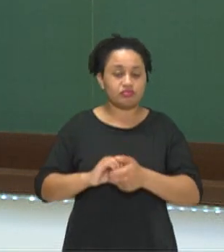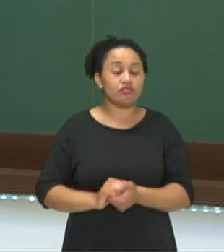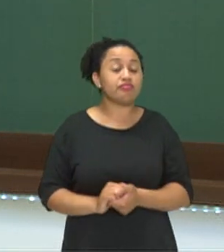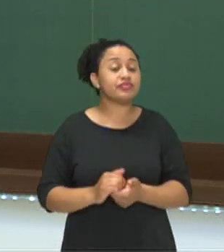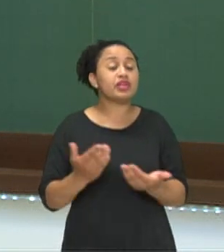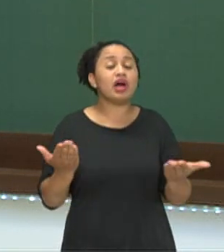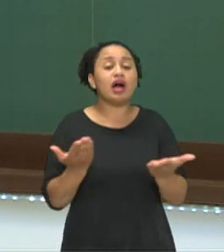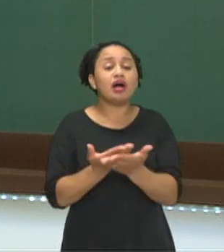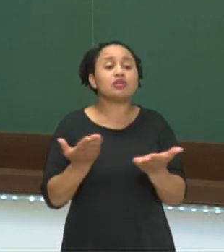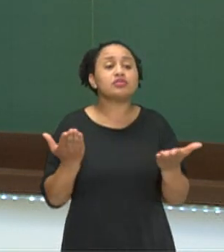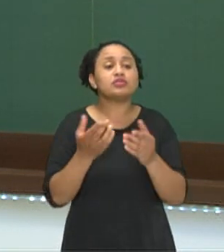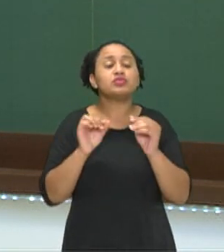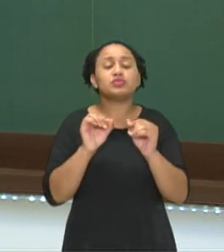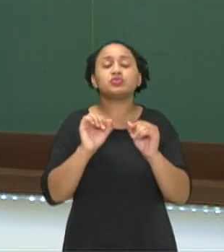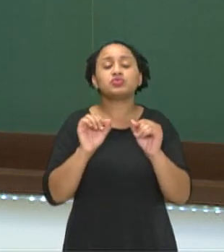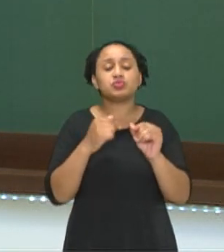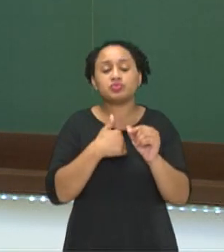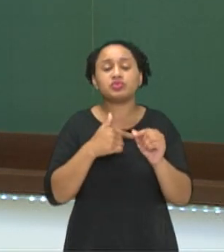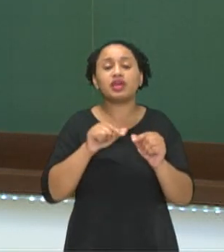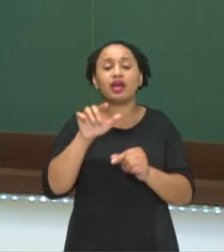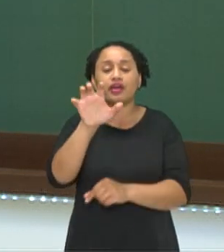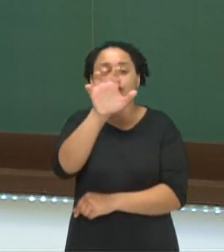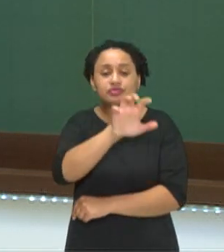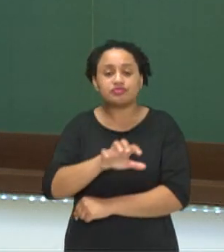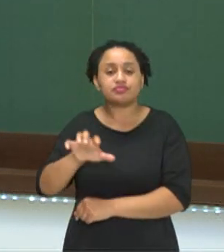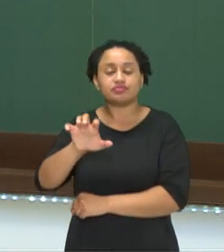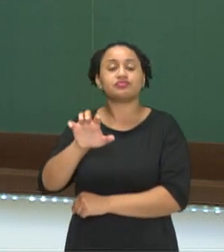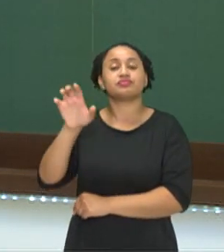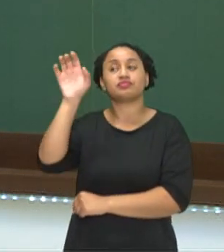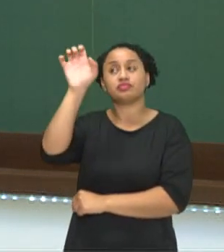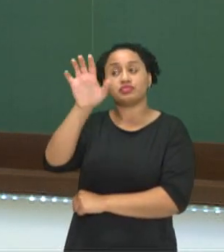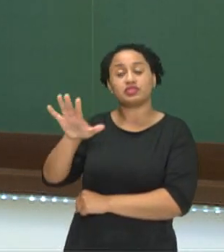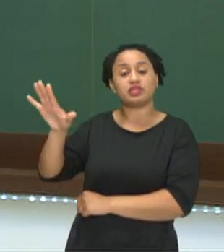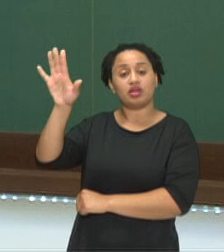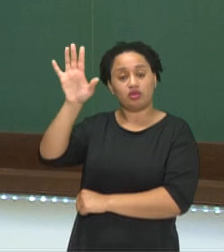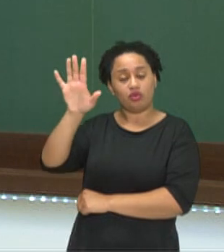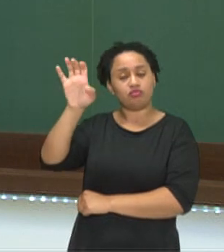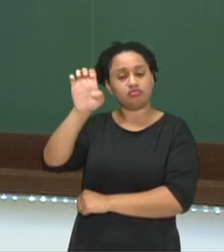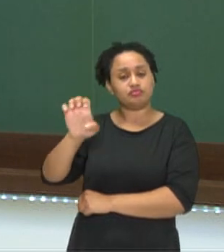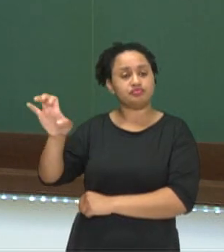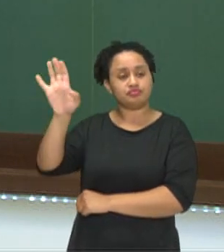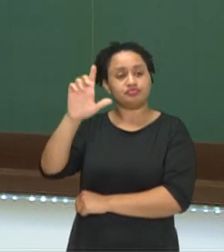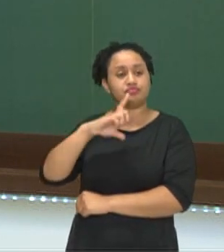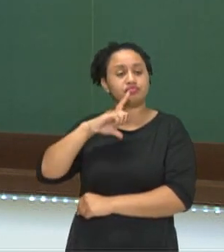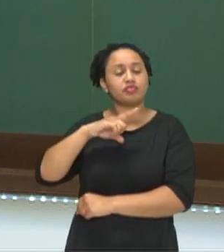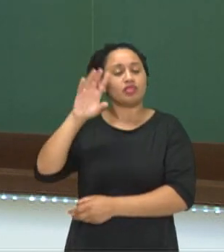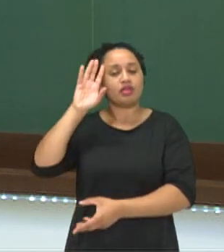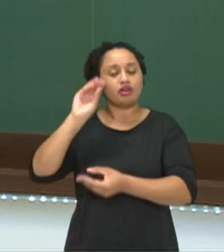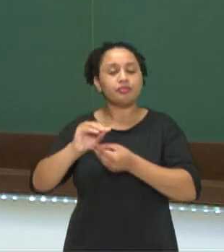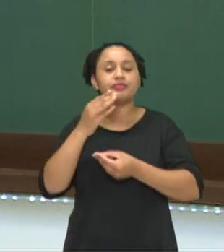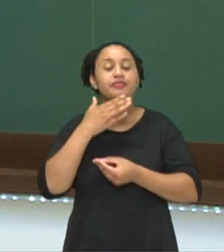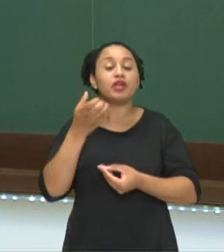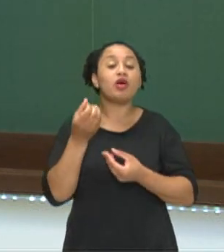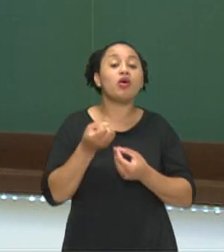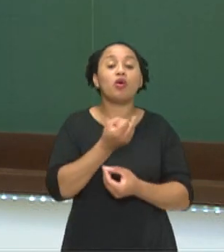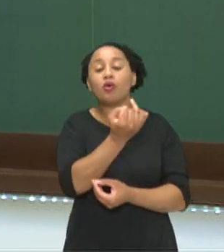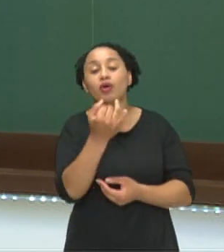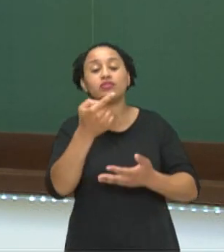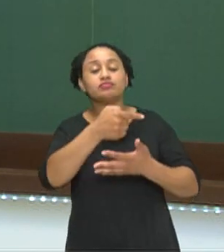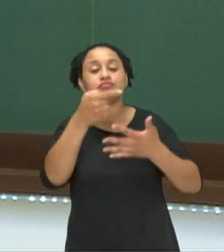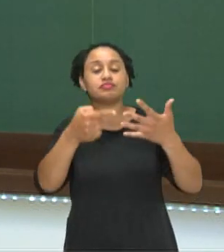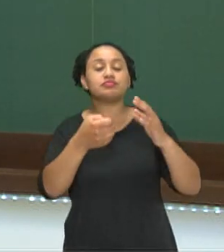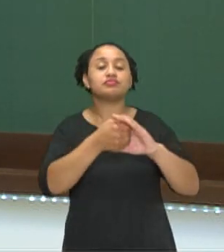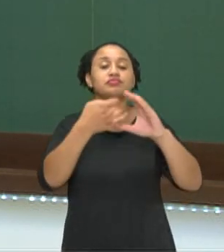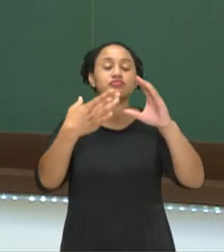aula de hoje nós vamos trabalhar um pouquinho sobre a regionalização do continente europeu. E para a gente entender um pouco melhor sobre quais os aspectos